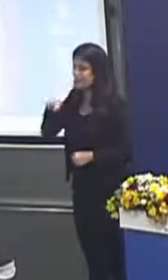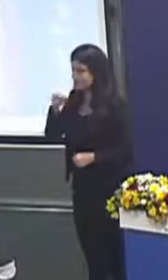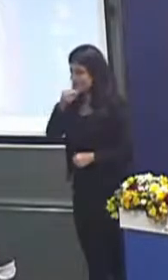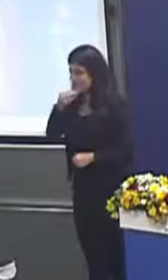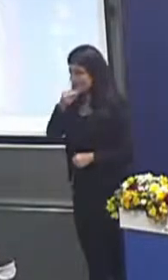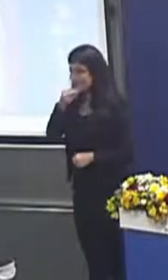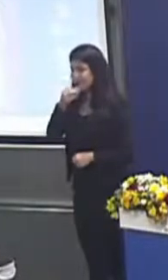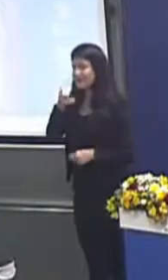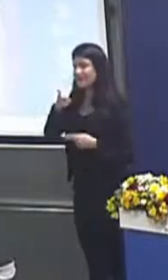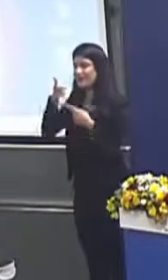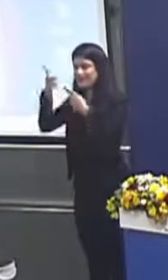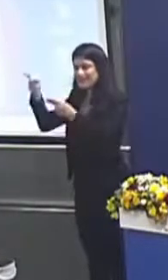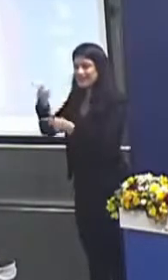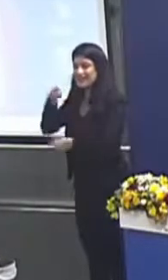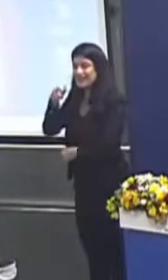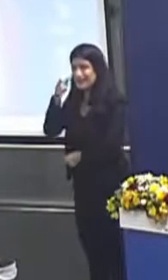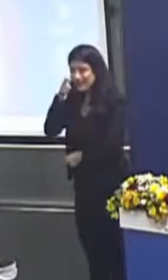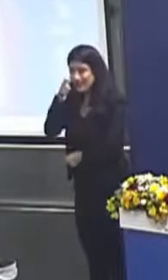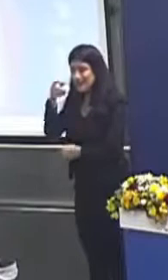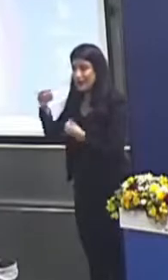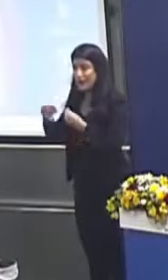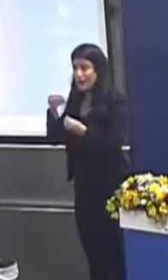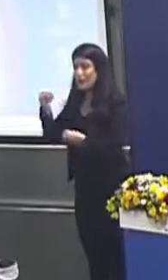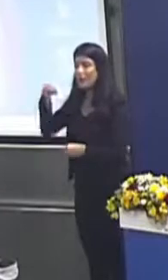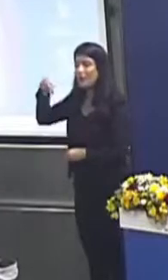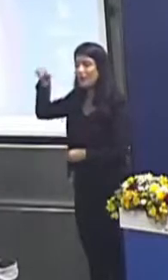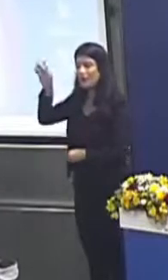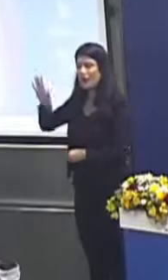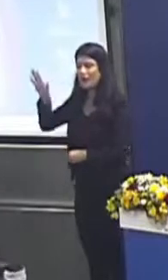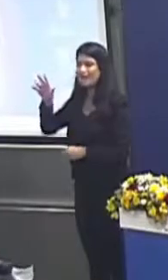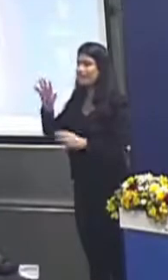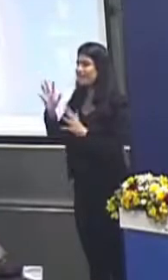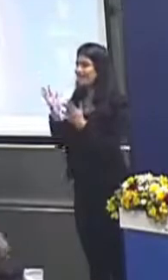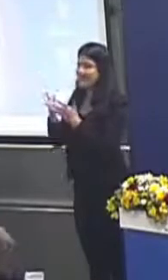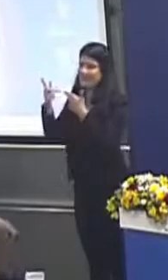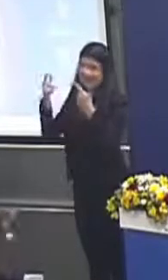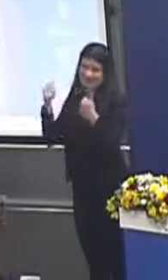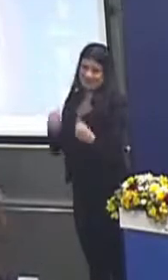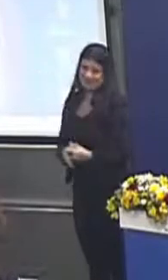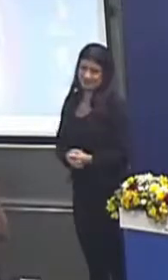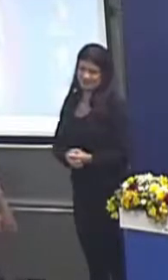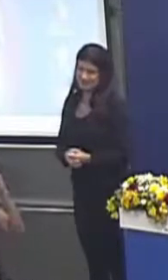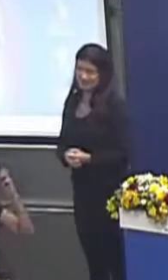lá, vocês vão ver como o nosso Nordeste é maravilhoso.